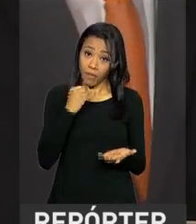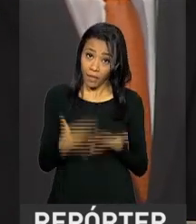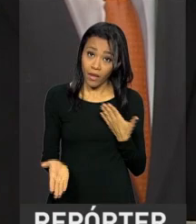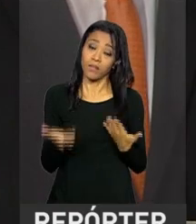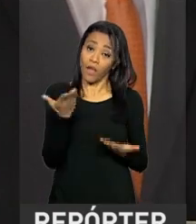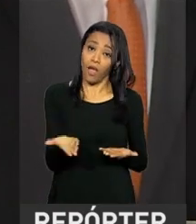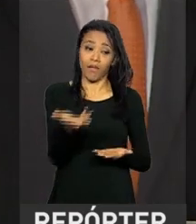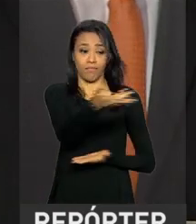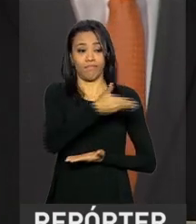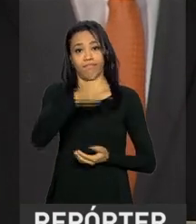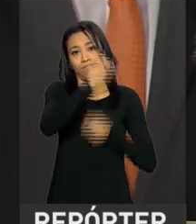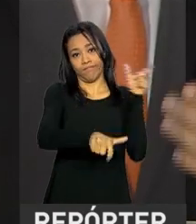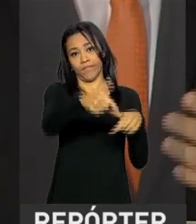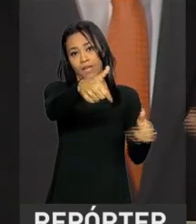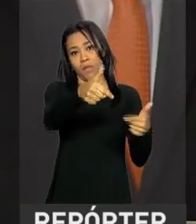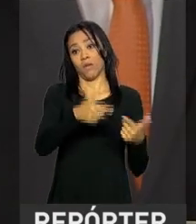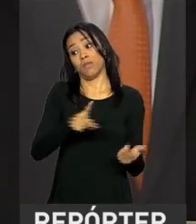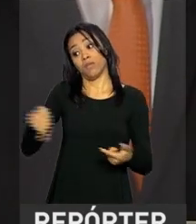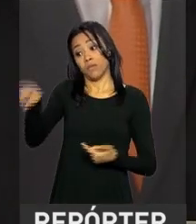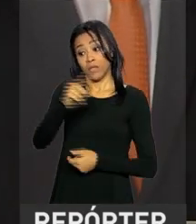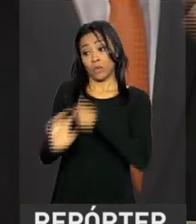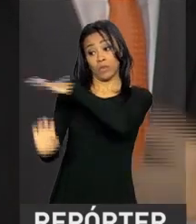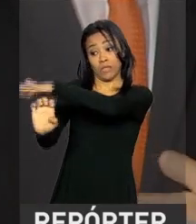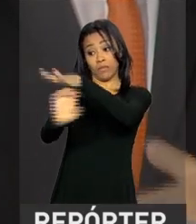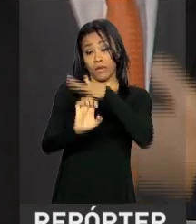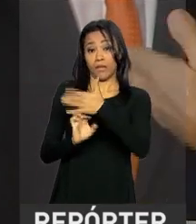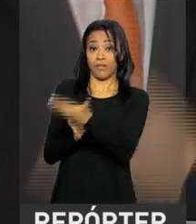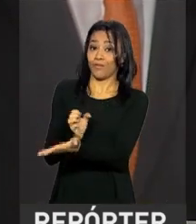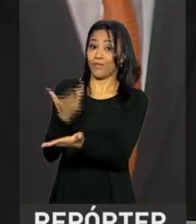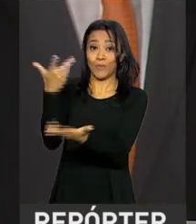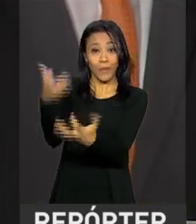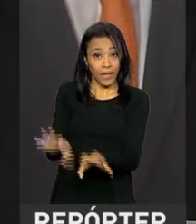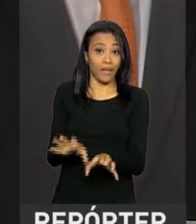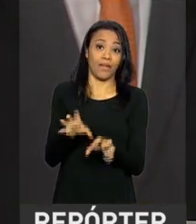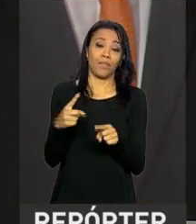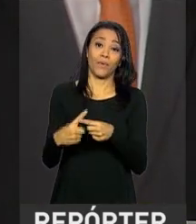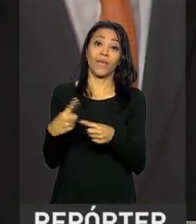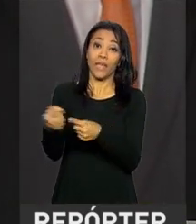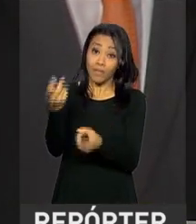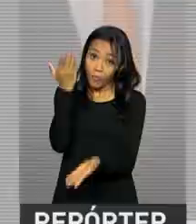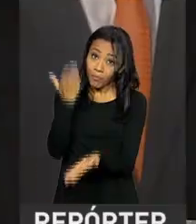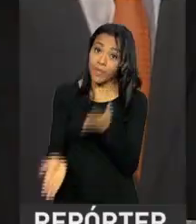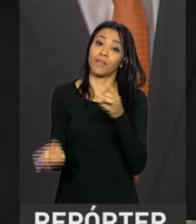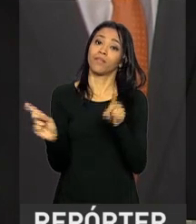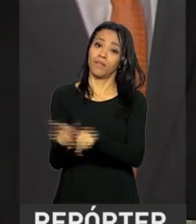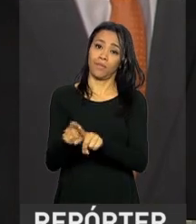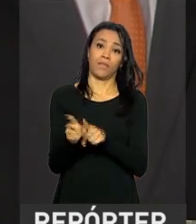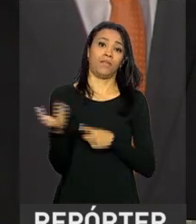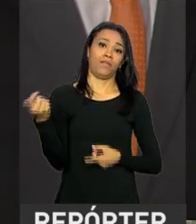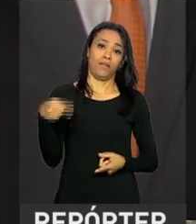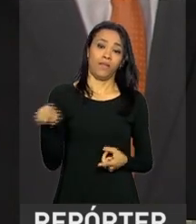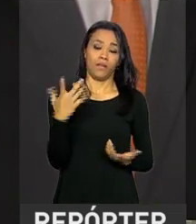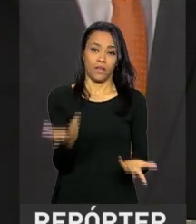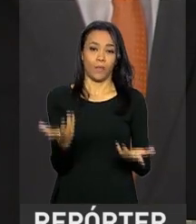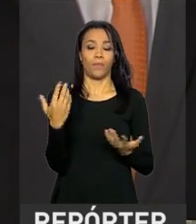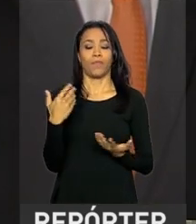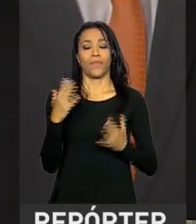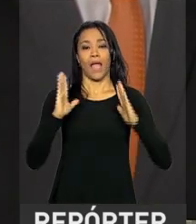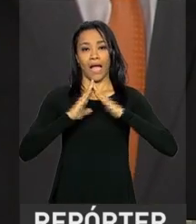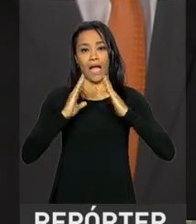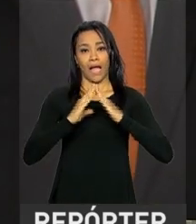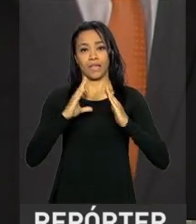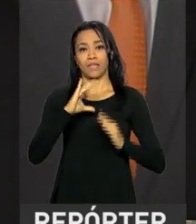com os trabalhadores. Os empregadores não querem que pare, por quê? Porque eles arcam com o prejuízo econômico. A Casa Civil mediou,